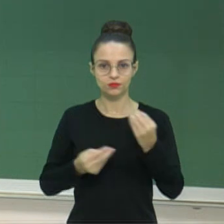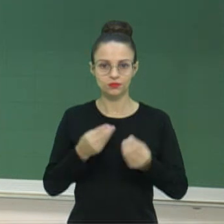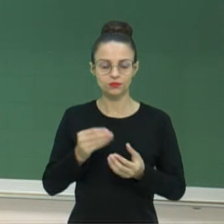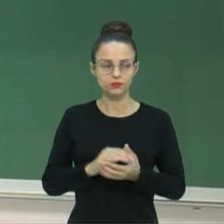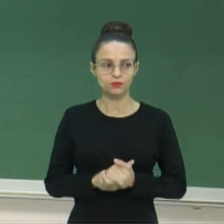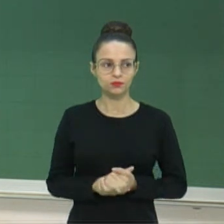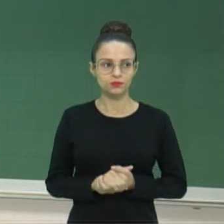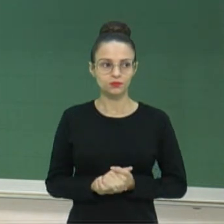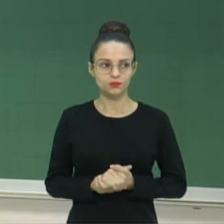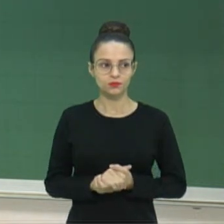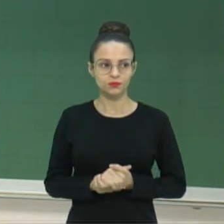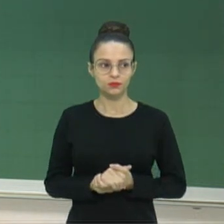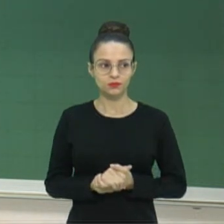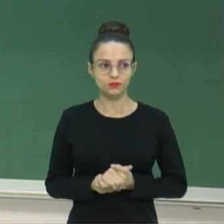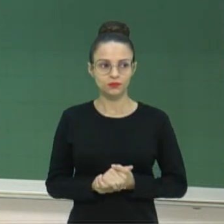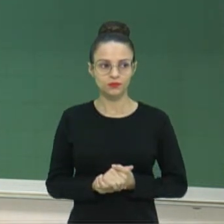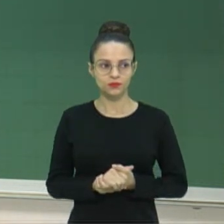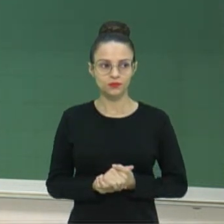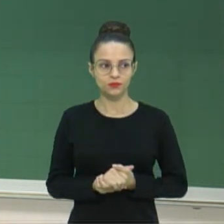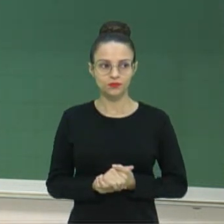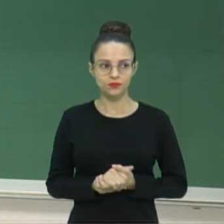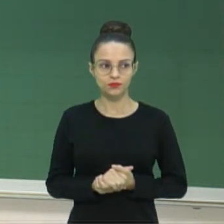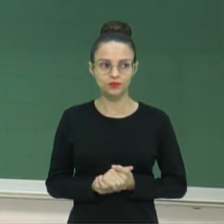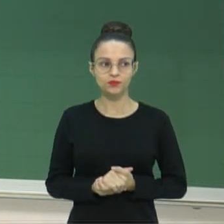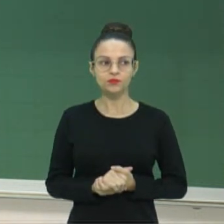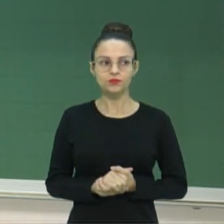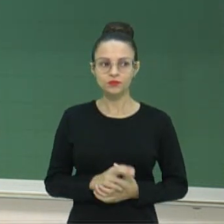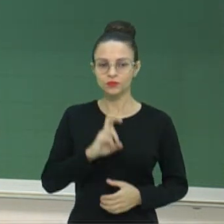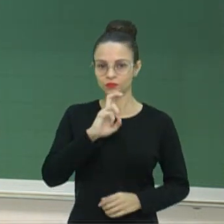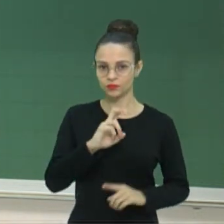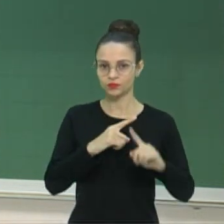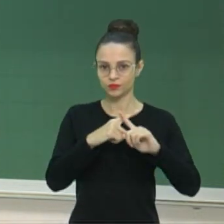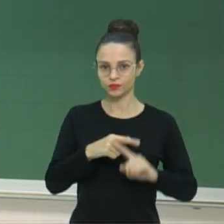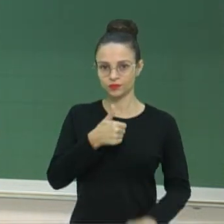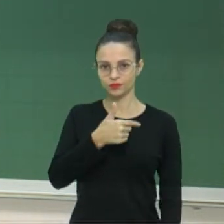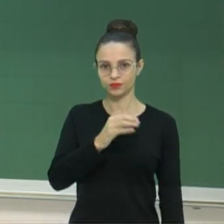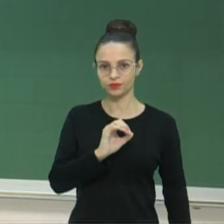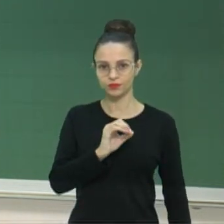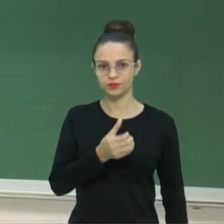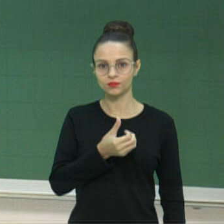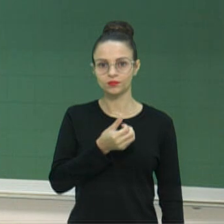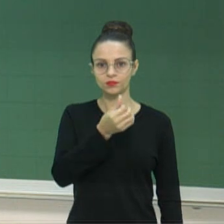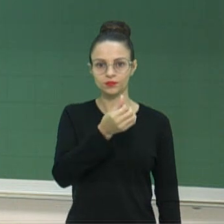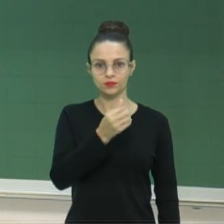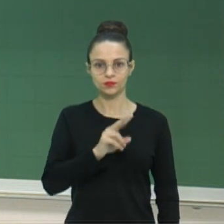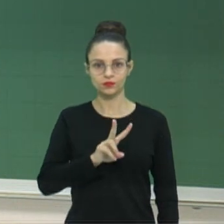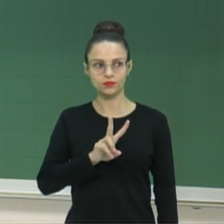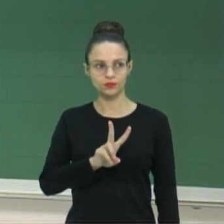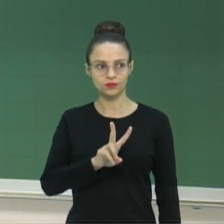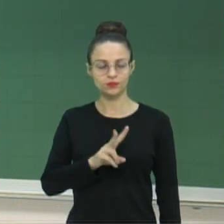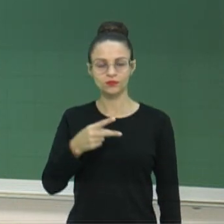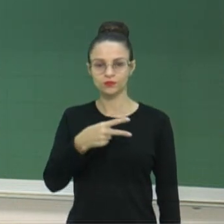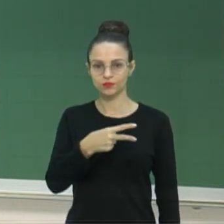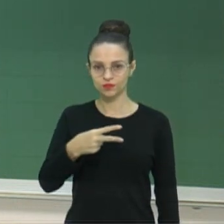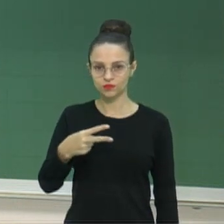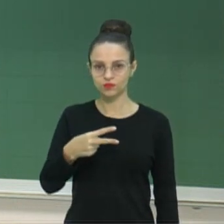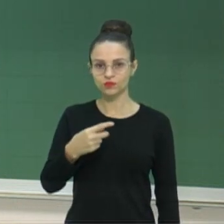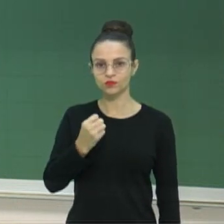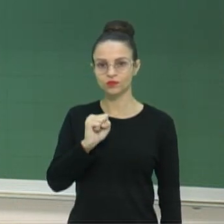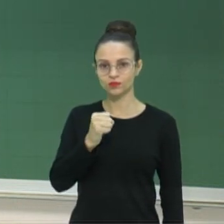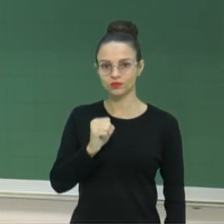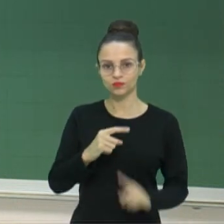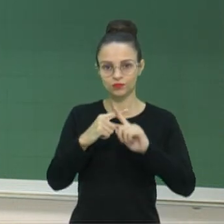forma. Então, o que a gente teria nessa situação? 5 vezes 10 na sexta V é igual a